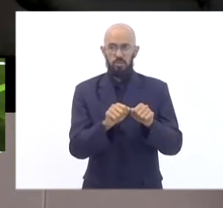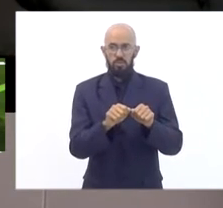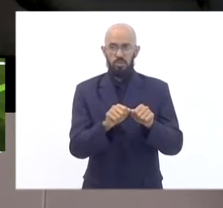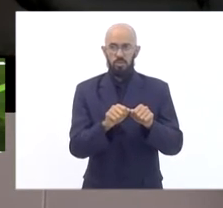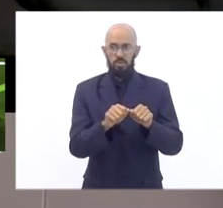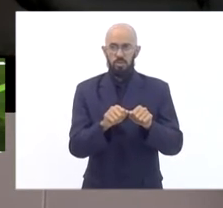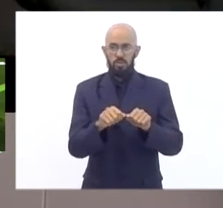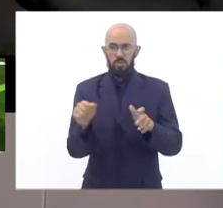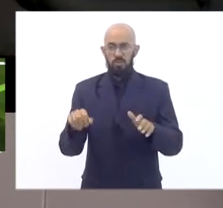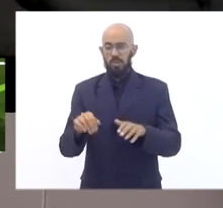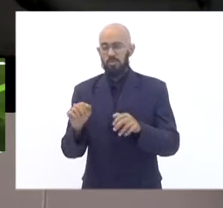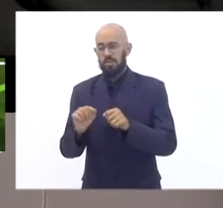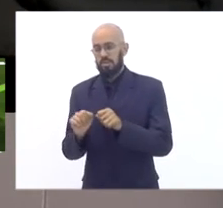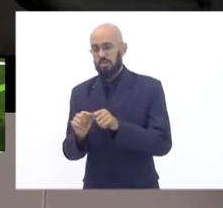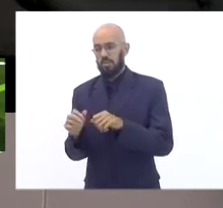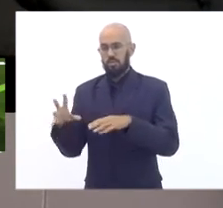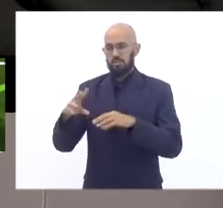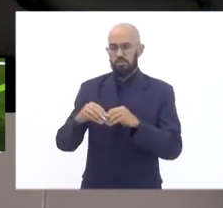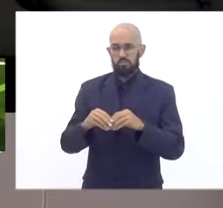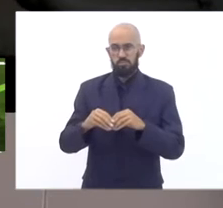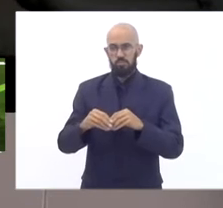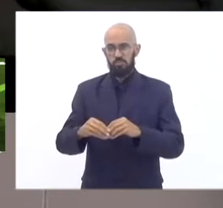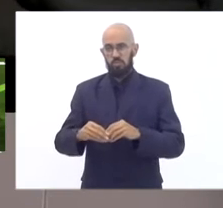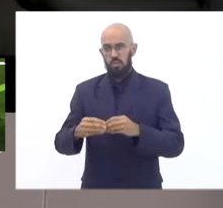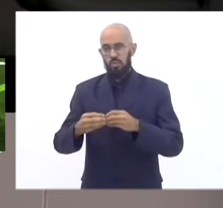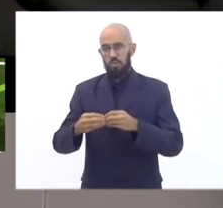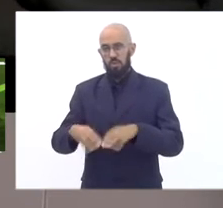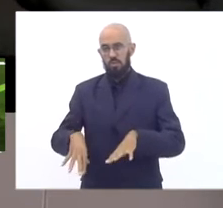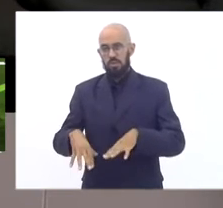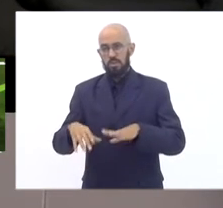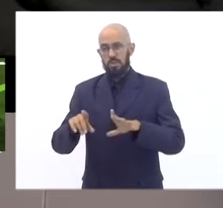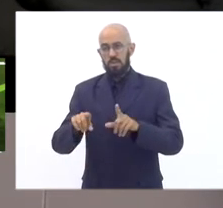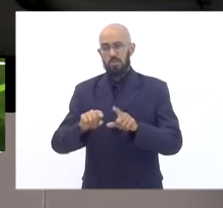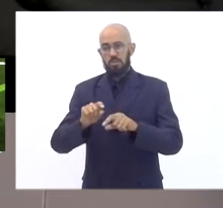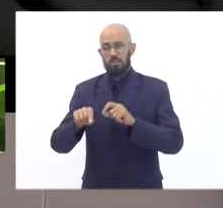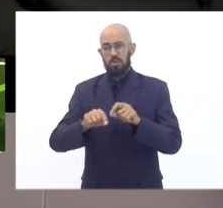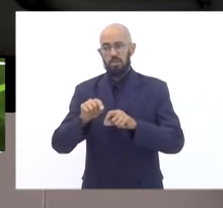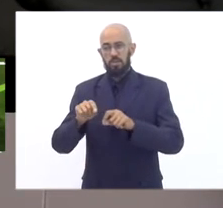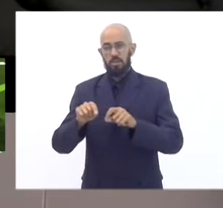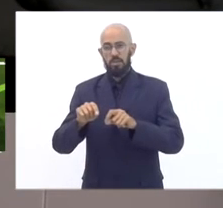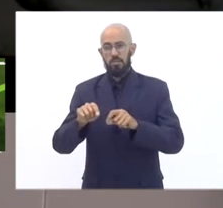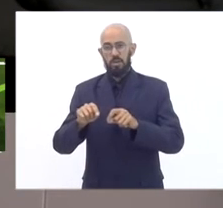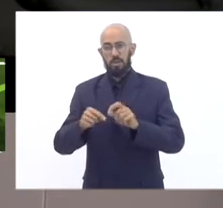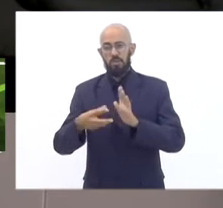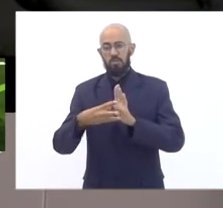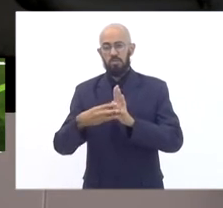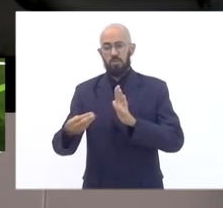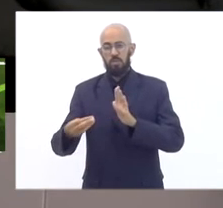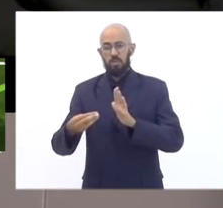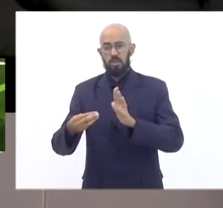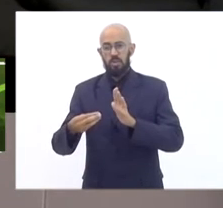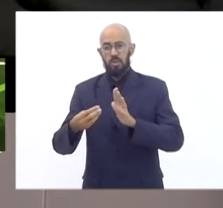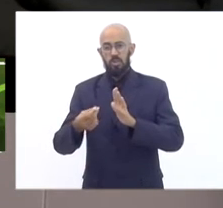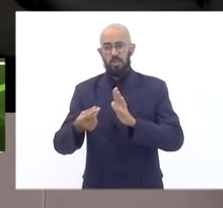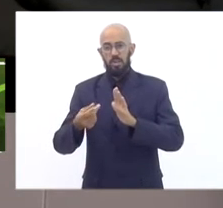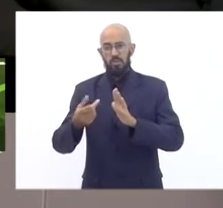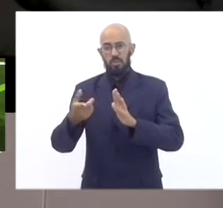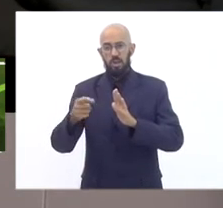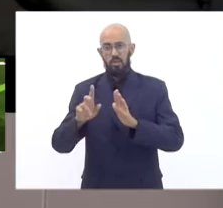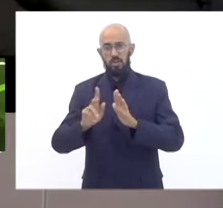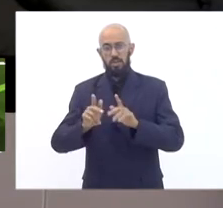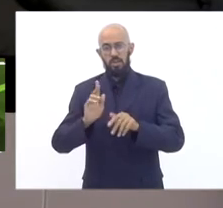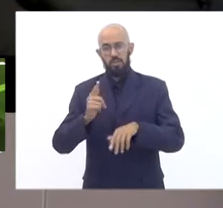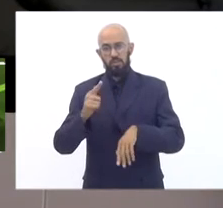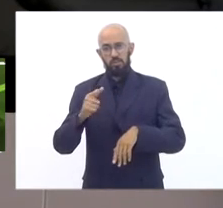subsídio ou qualquer outra fórmula de compensação que atenda à modicidade tarifária e à justiça tarifária, garantindo a manutenção de acesso